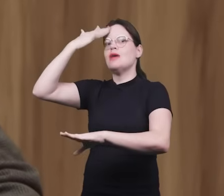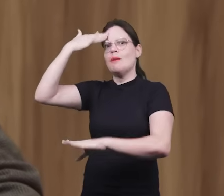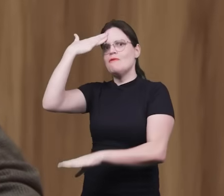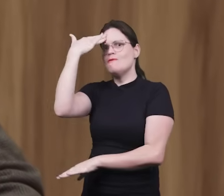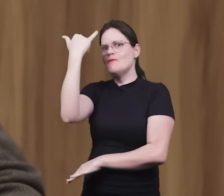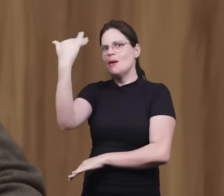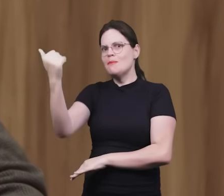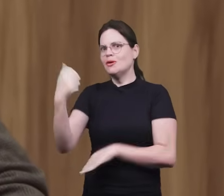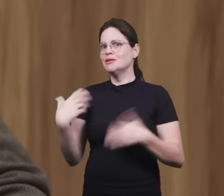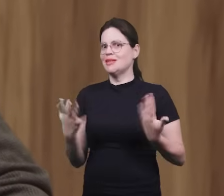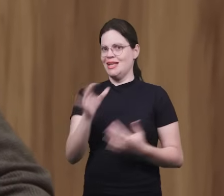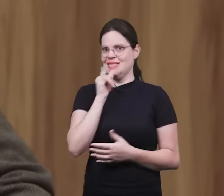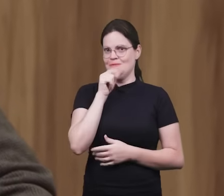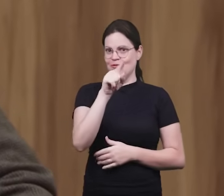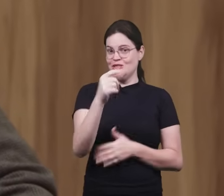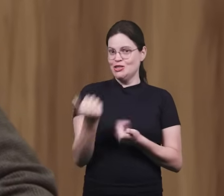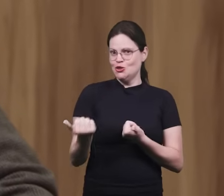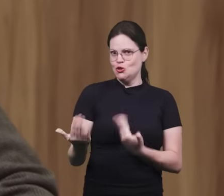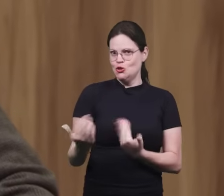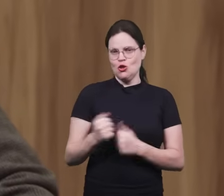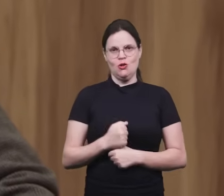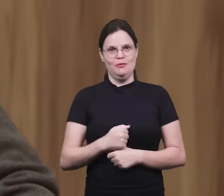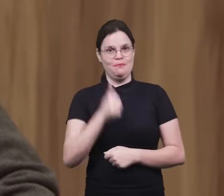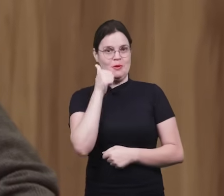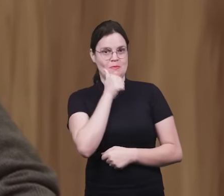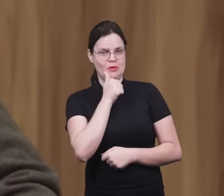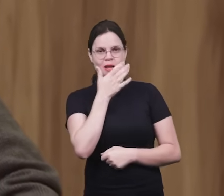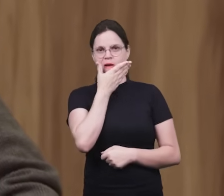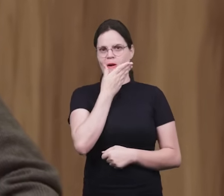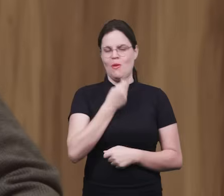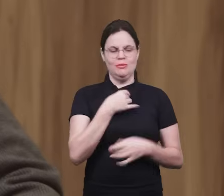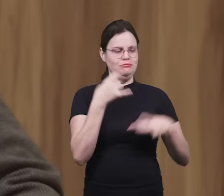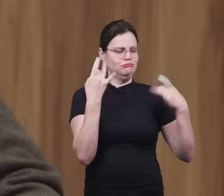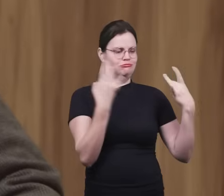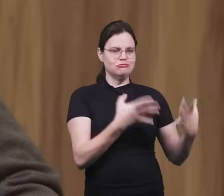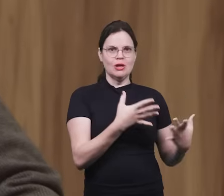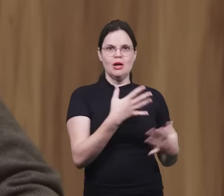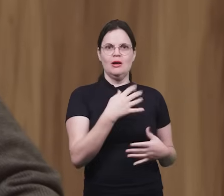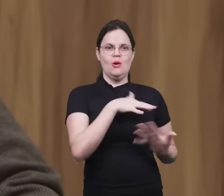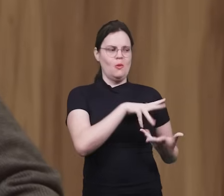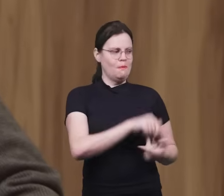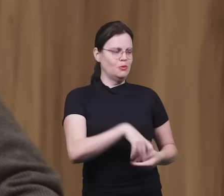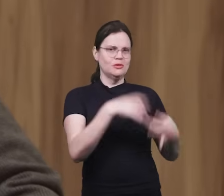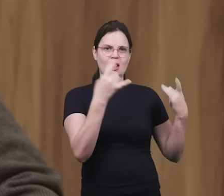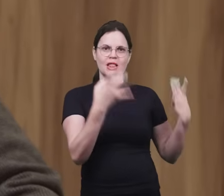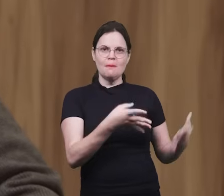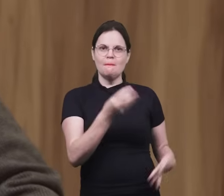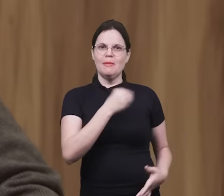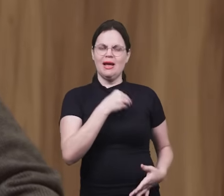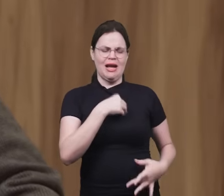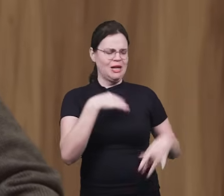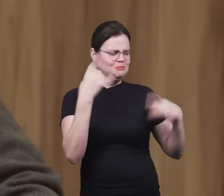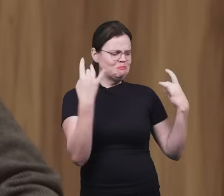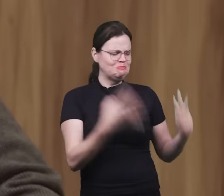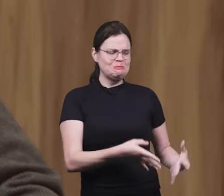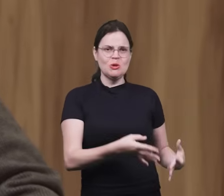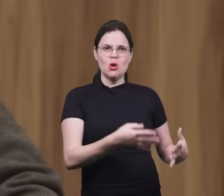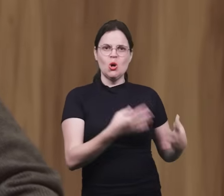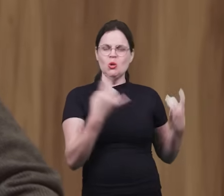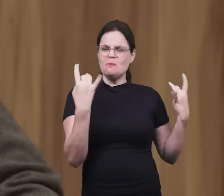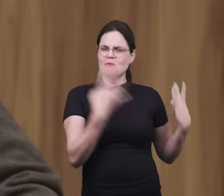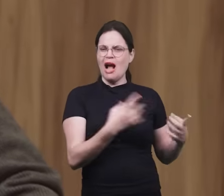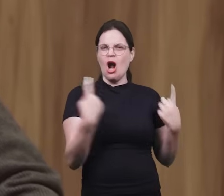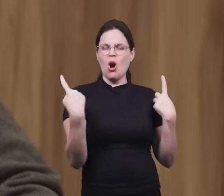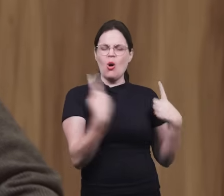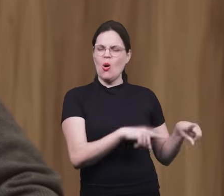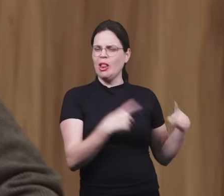Jesus. Quando você tem um jovem, uma senhora, um homem que está renunciando o mundo, está renunciando o pecado, está contra